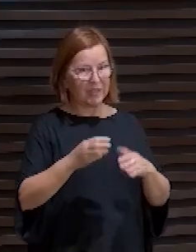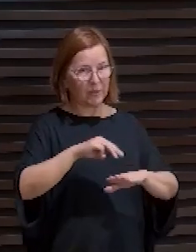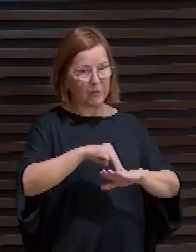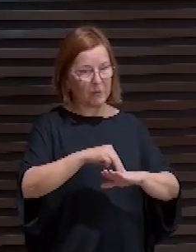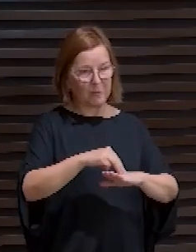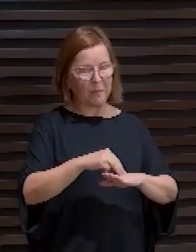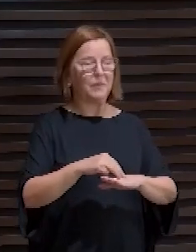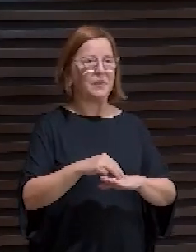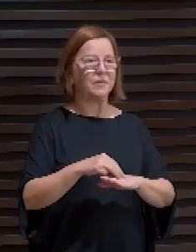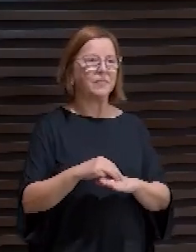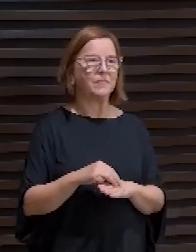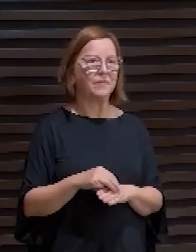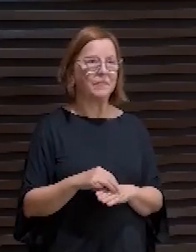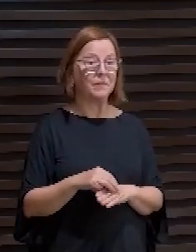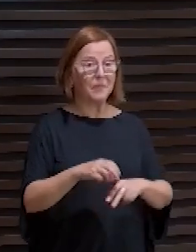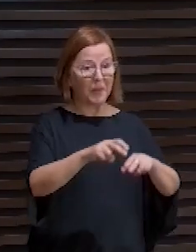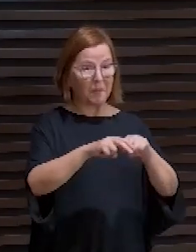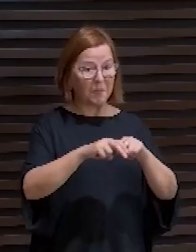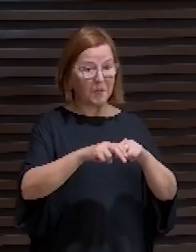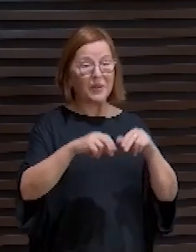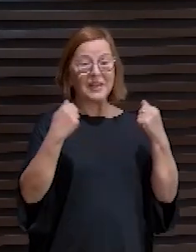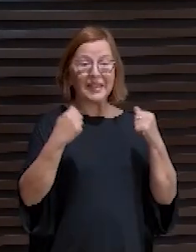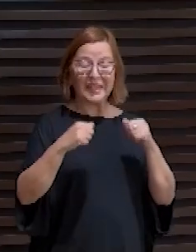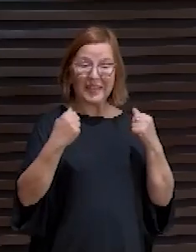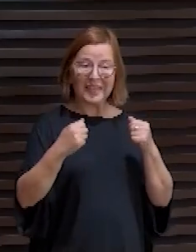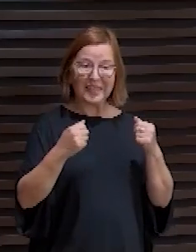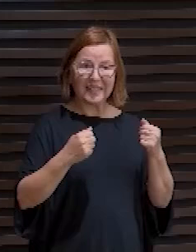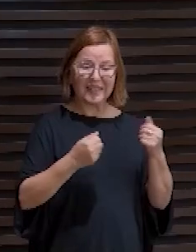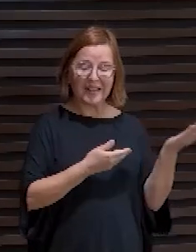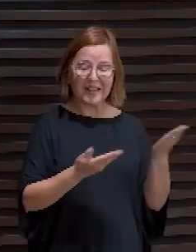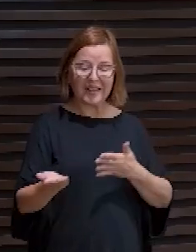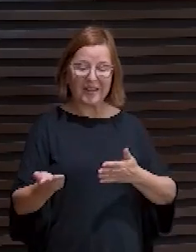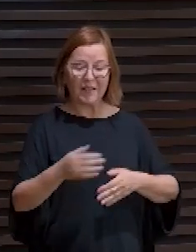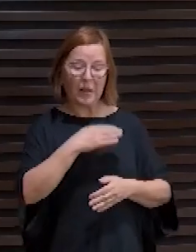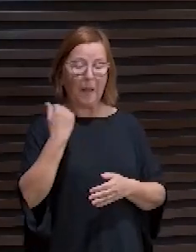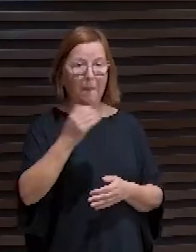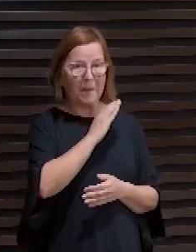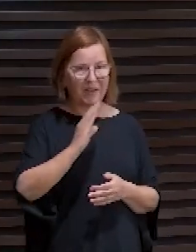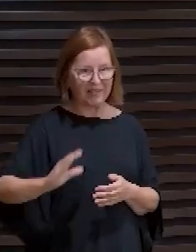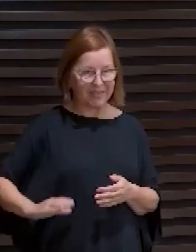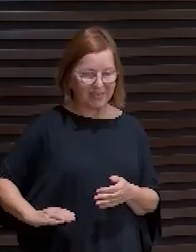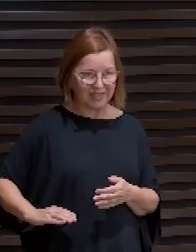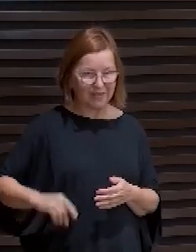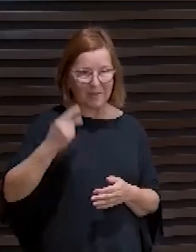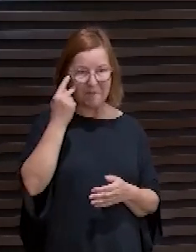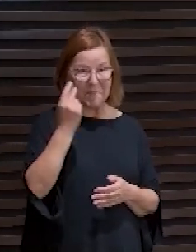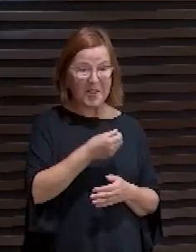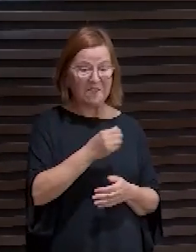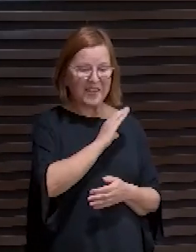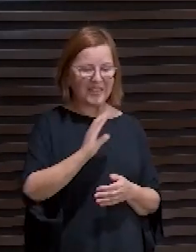o morrer de Cristo, como diz Paulo em 2 Coríntios 4:10, para que a vida dele se manifeste em